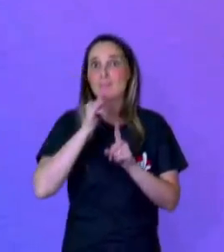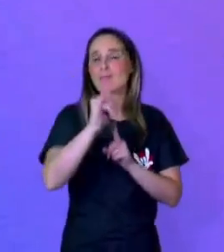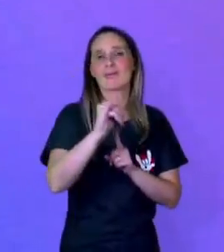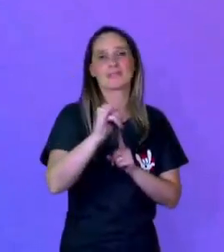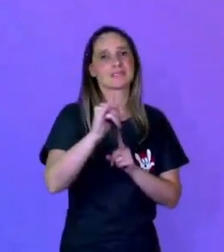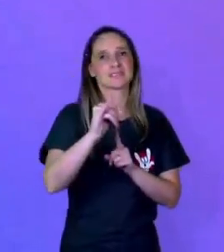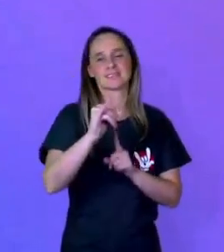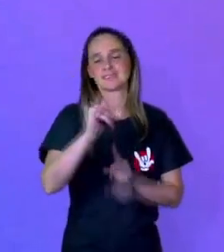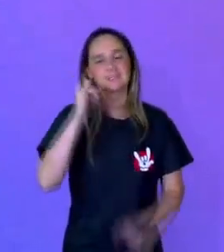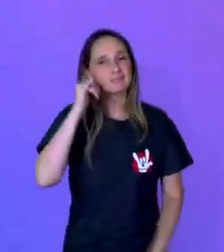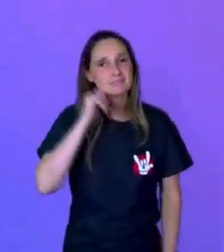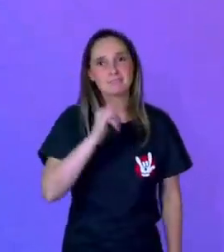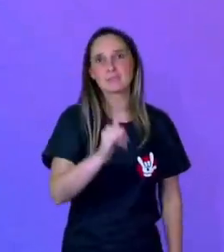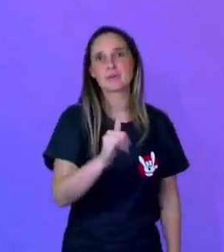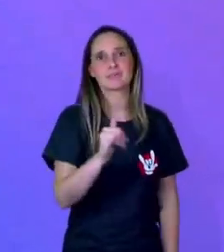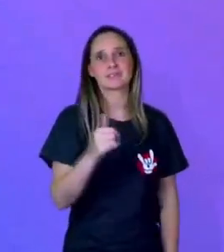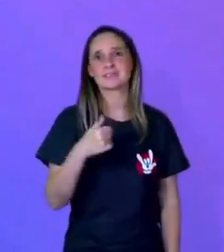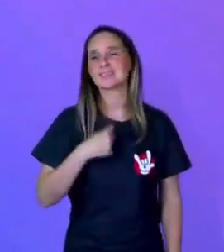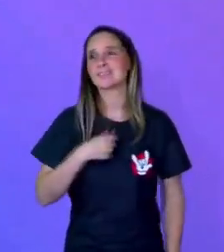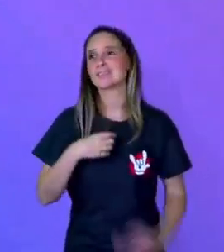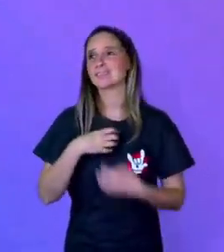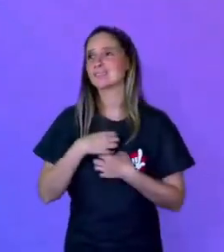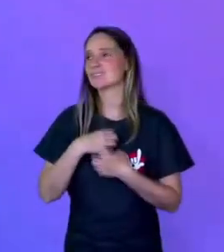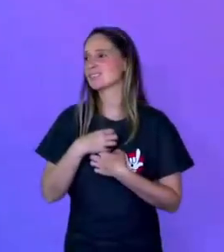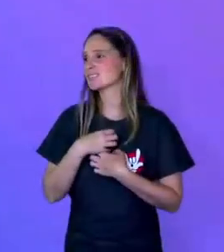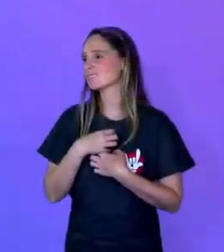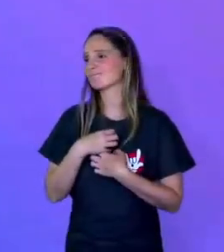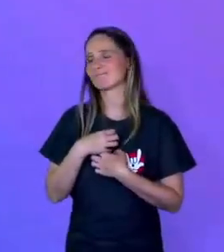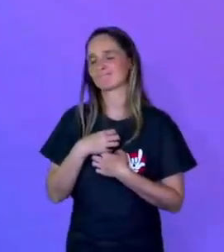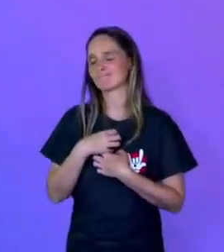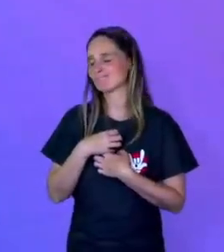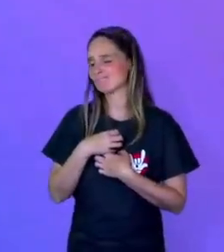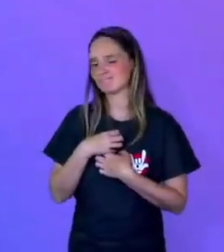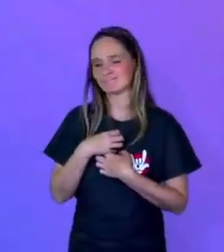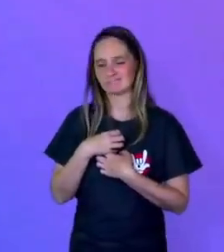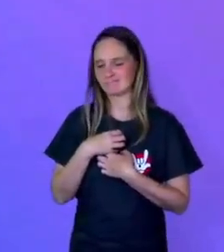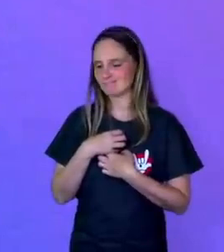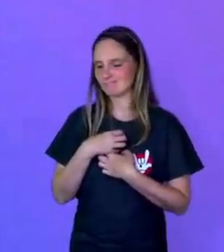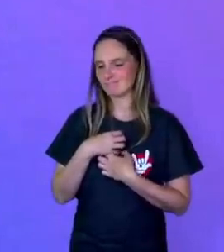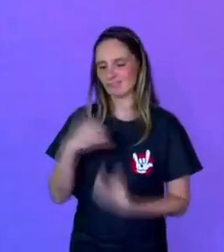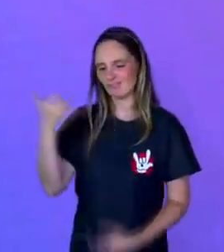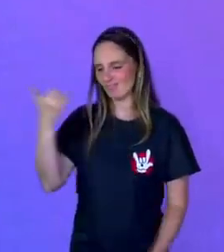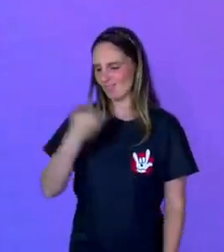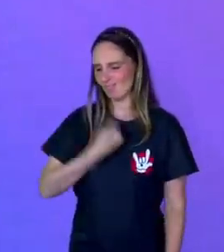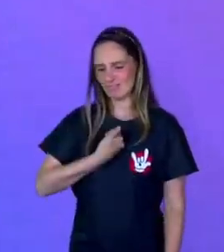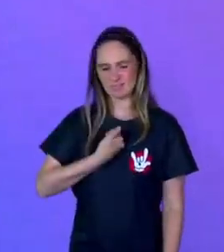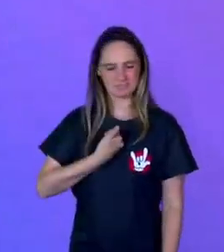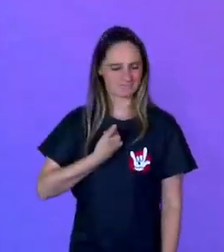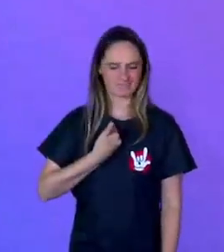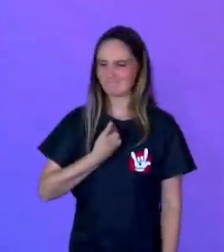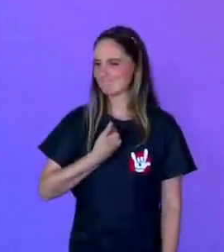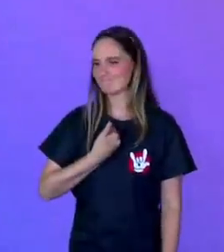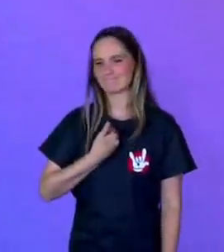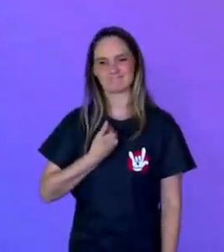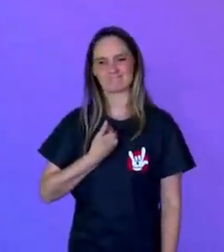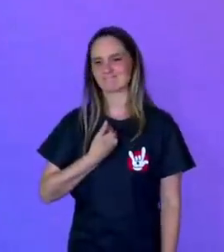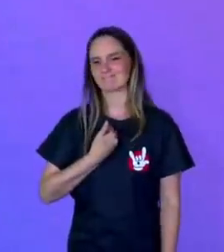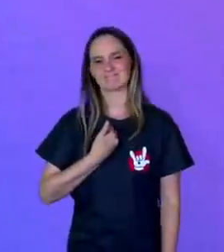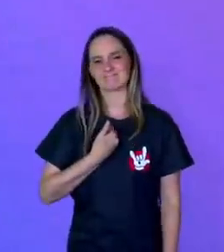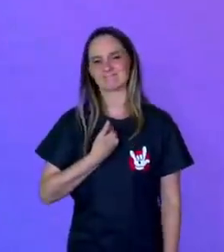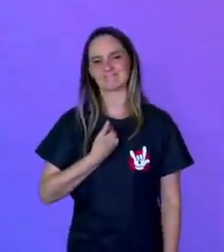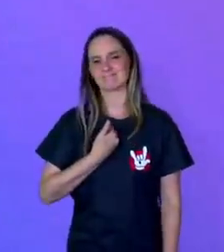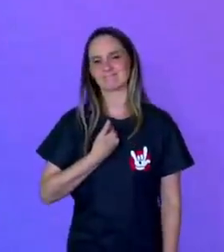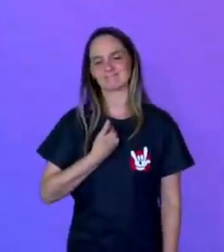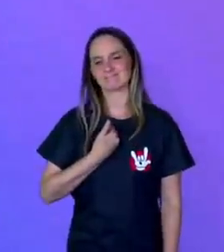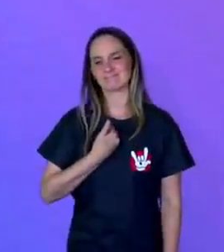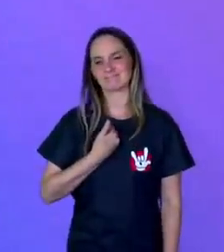lugar, entendeu? Falei, pronto, acabou. Deus não vai falar comigo hoje, acabou. E era um irmão que estava colado comigo. E a palavra era para